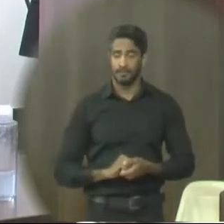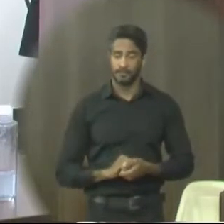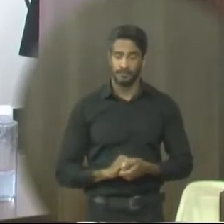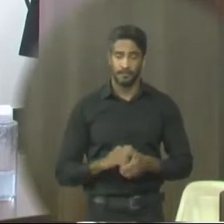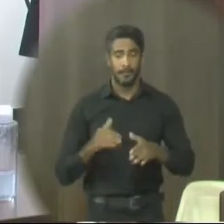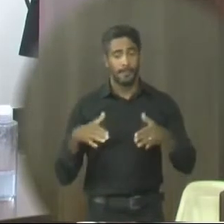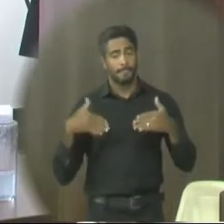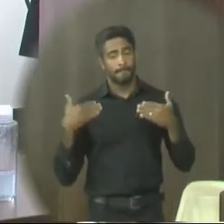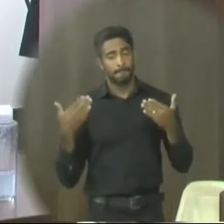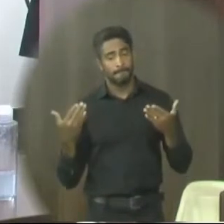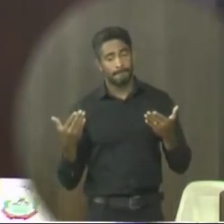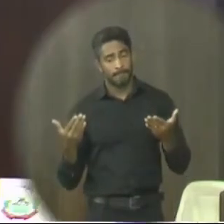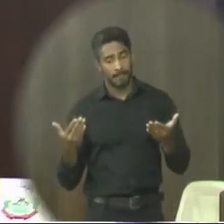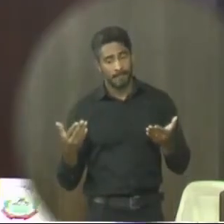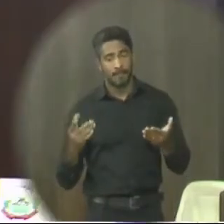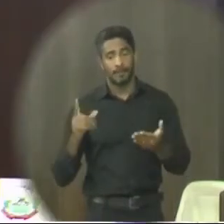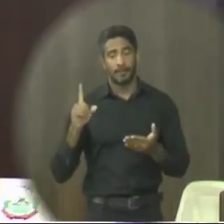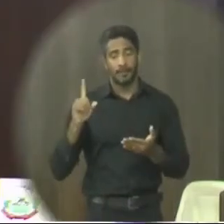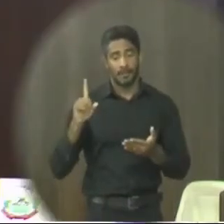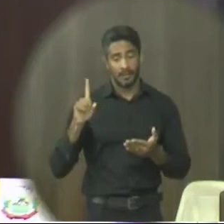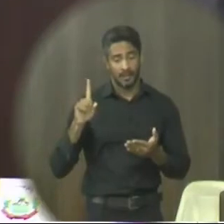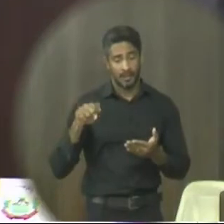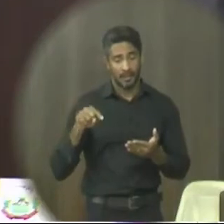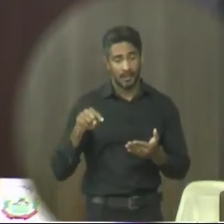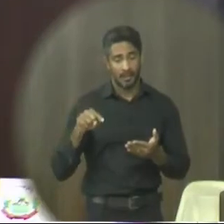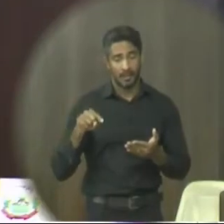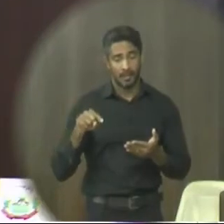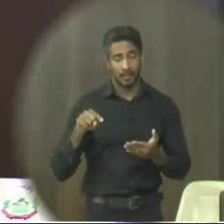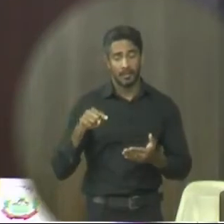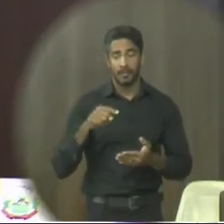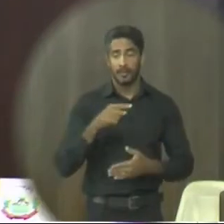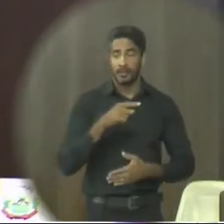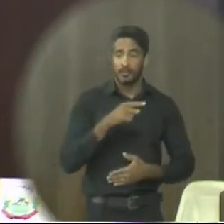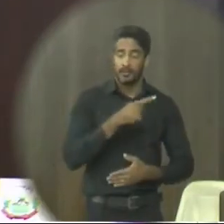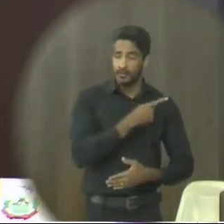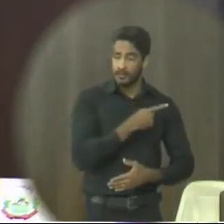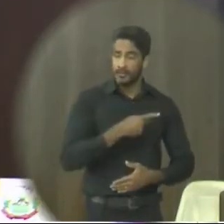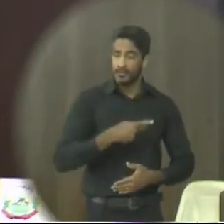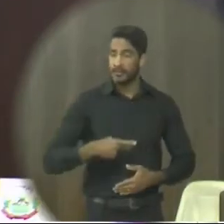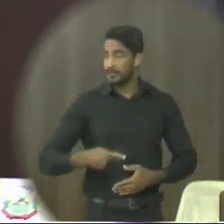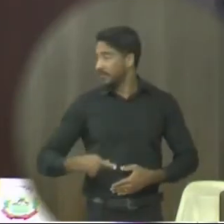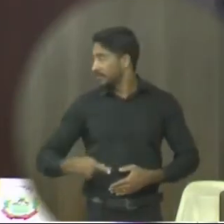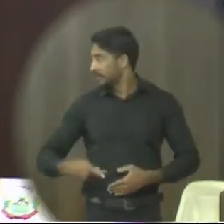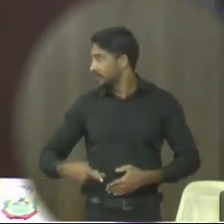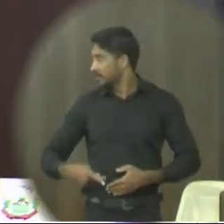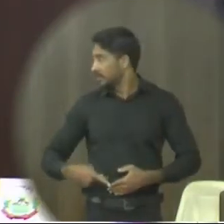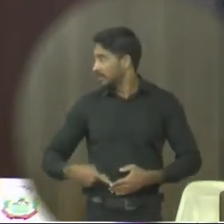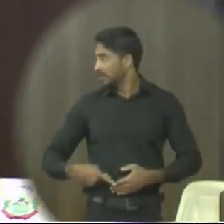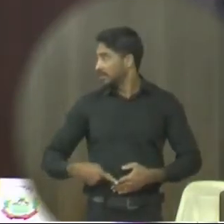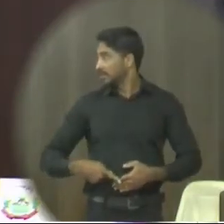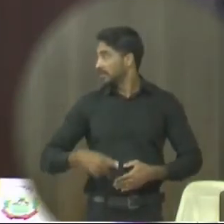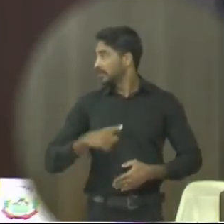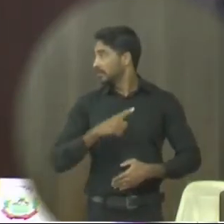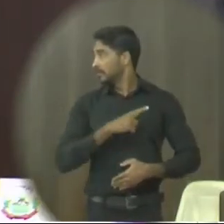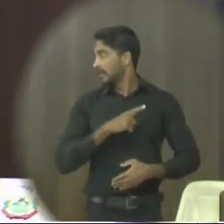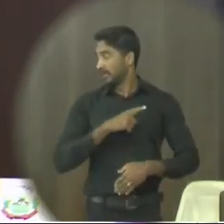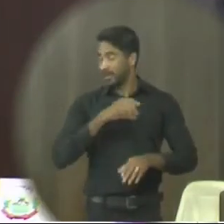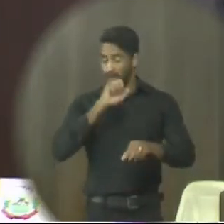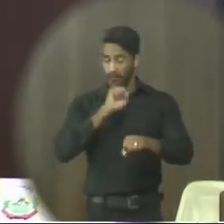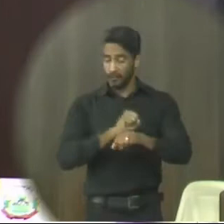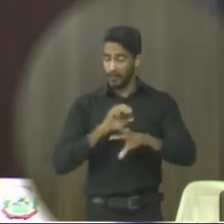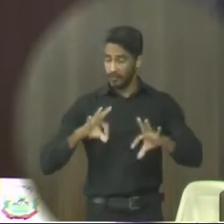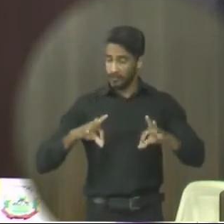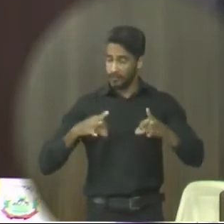1989. Portanto, são essas, senhor presidente, as razões que me levam a opor veto